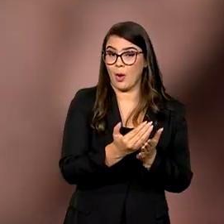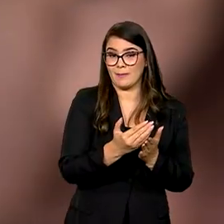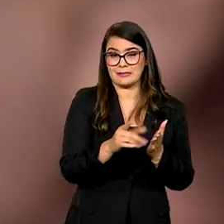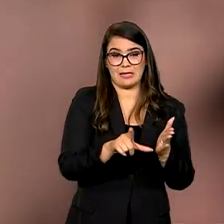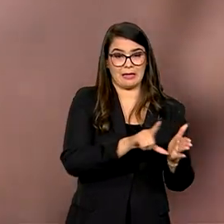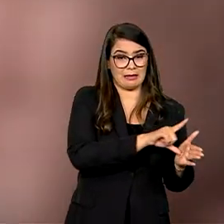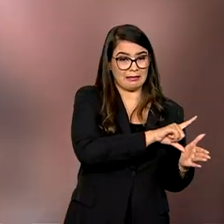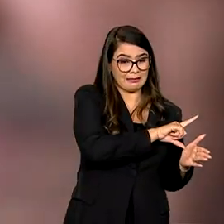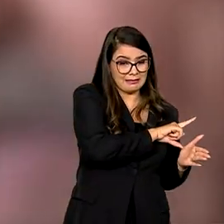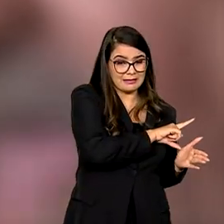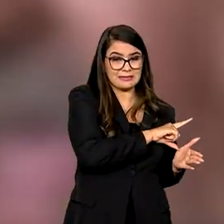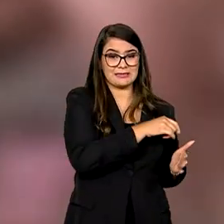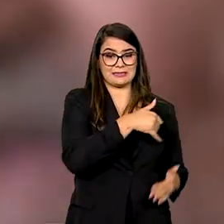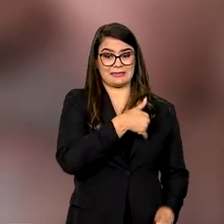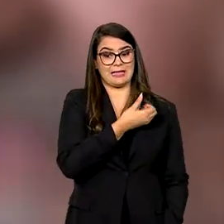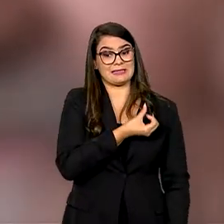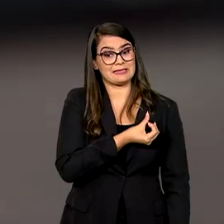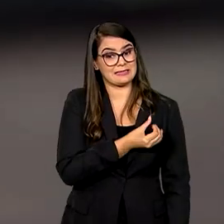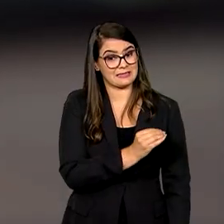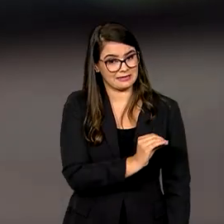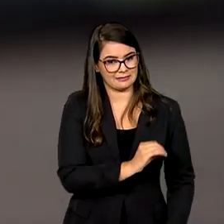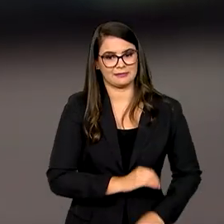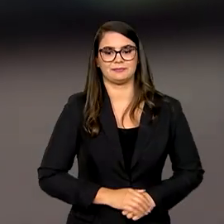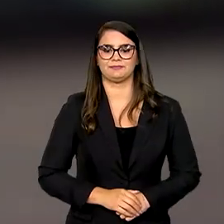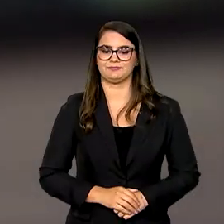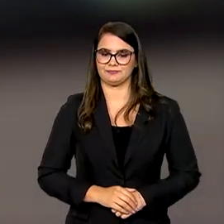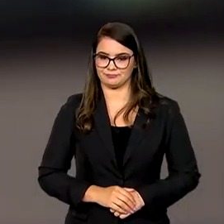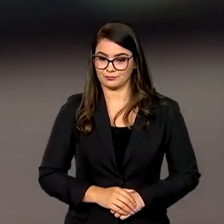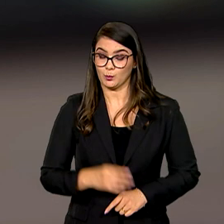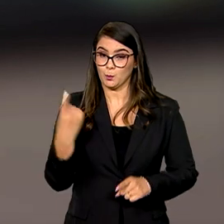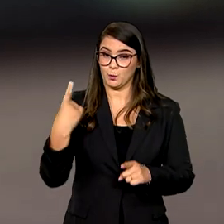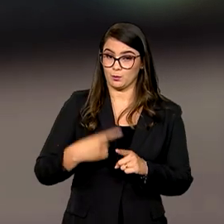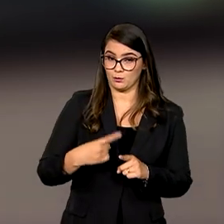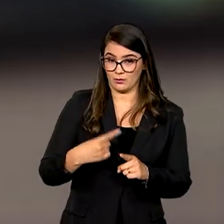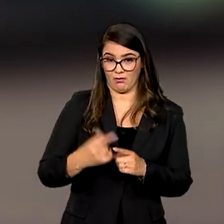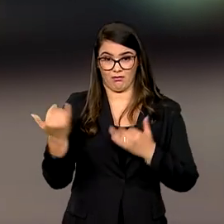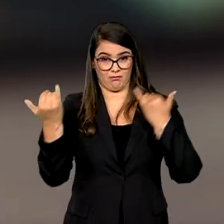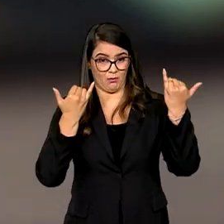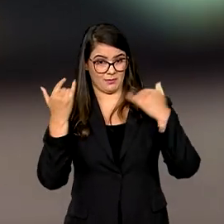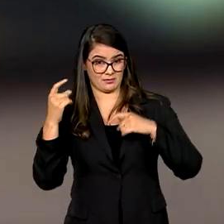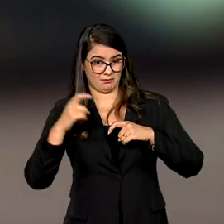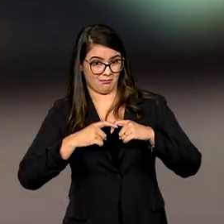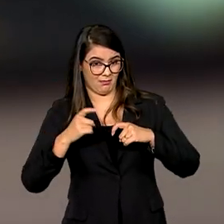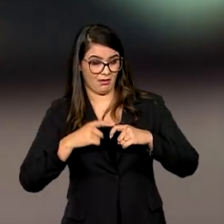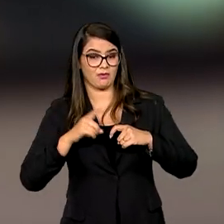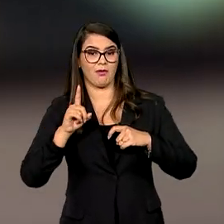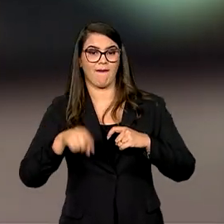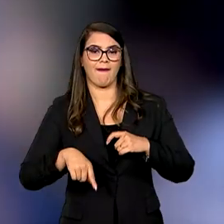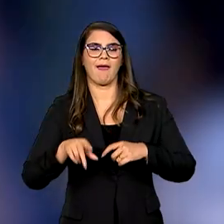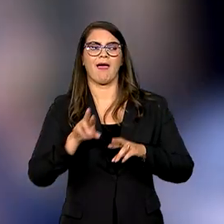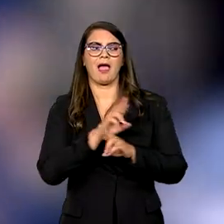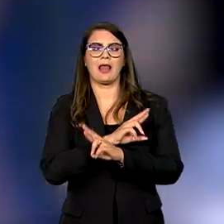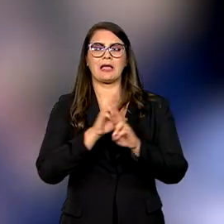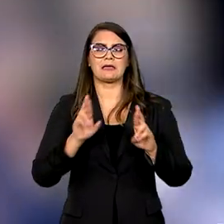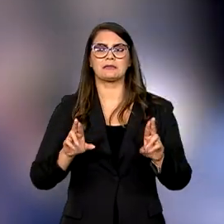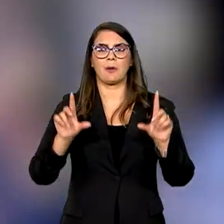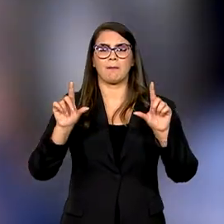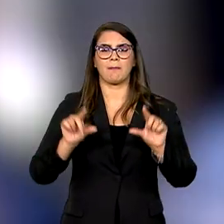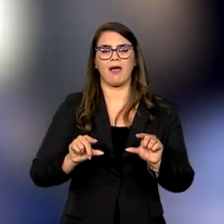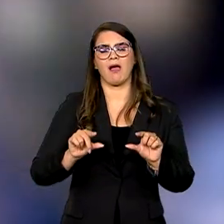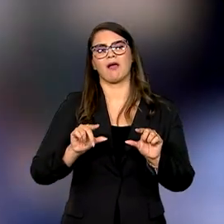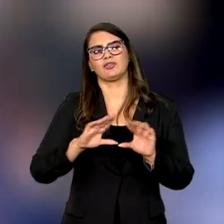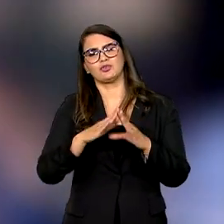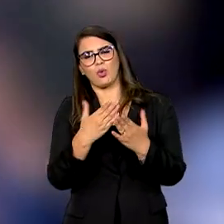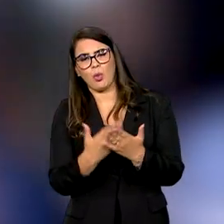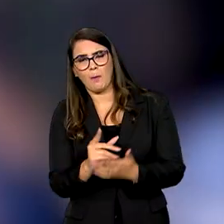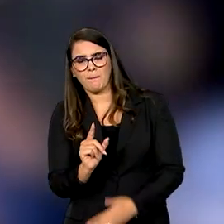precoce até antes dos 60 anos. Suas causas, segundo os médicos, estão associadas à baixa